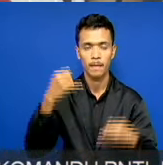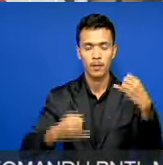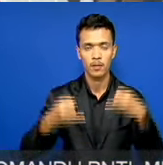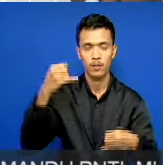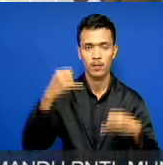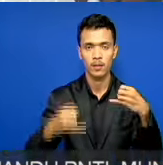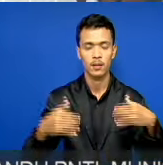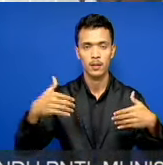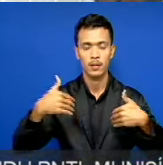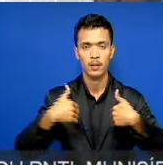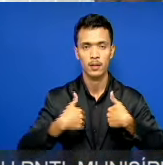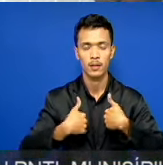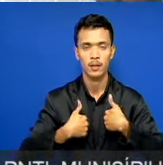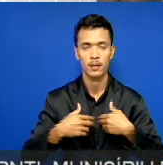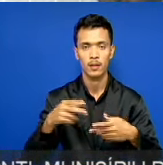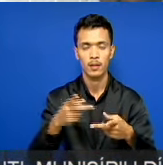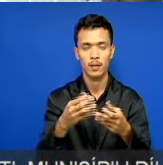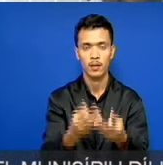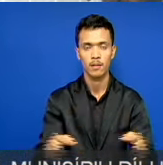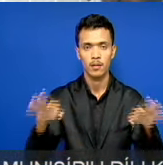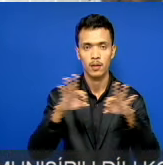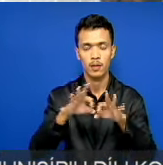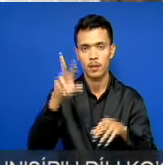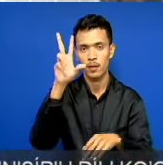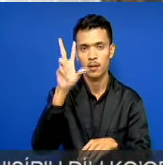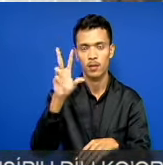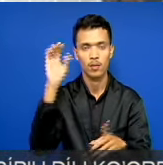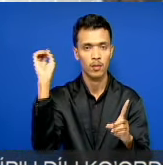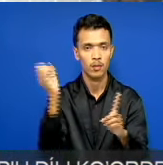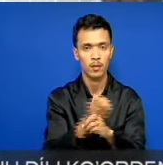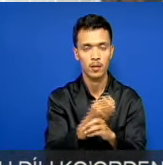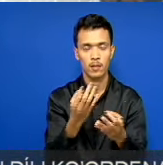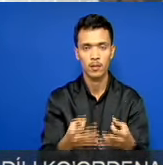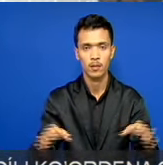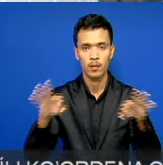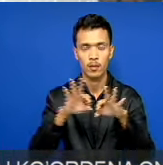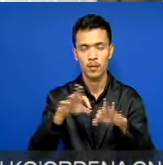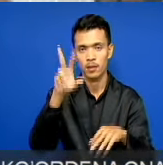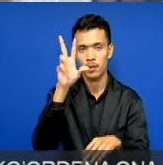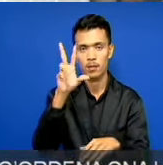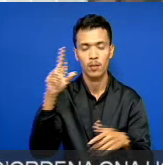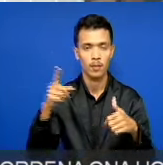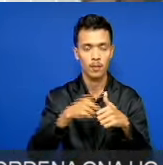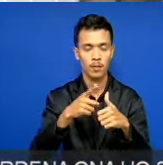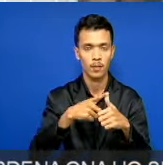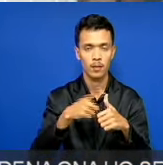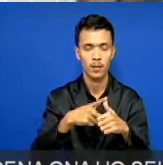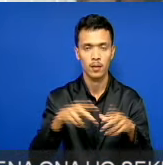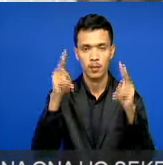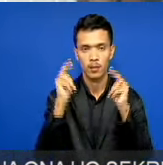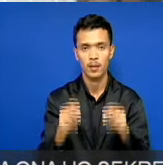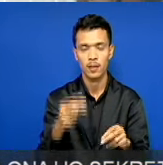justiça iha pilares tolos que é importante ka objetivo principal tolo que é importante primeiro lugar tem